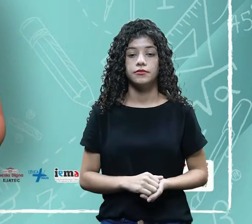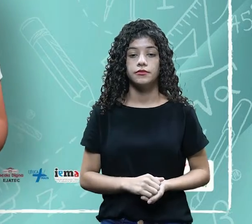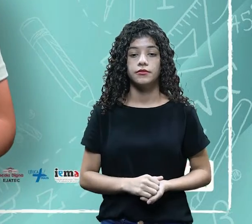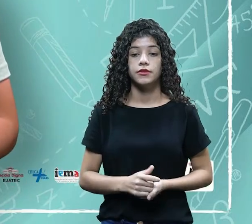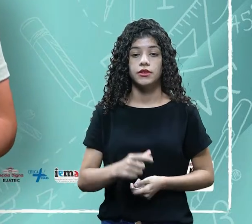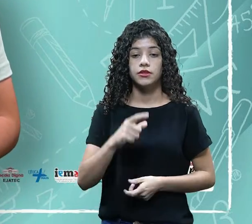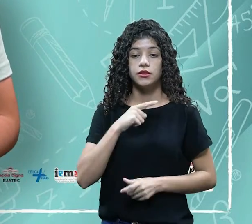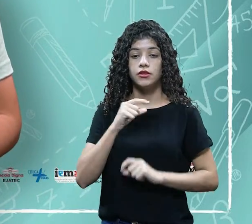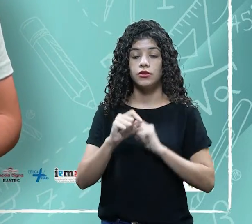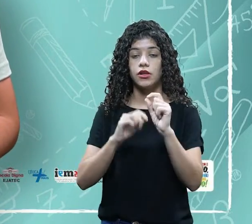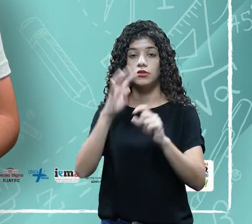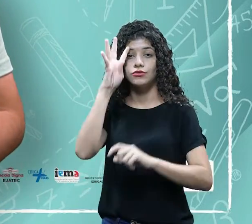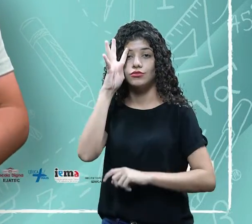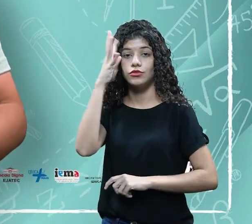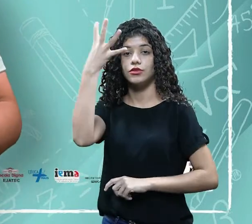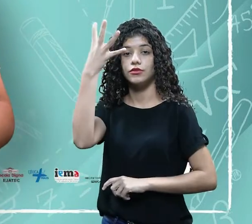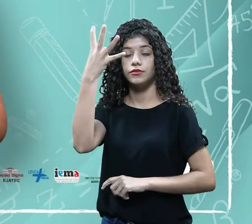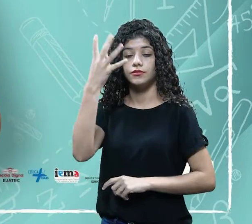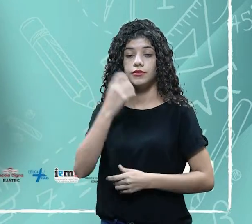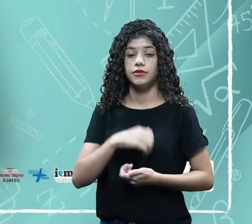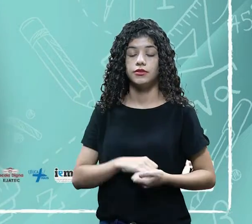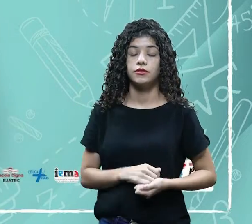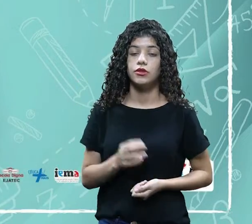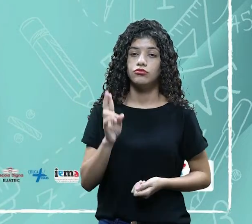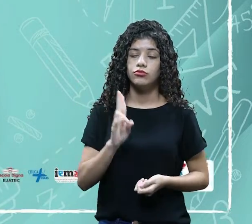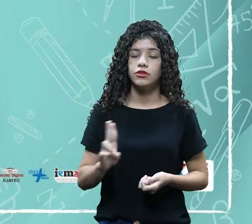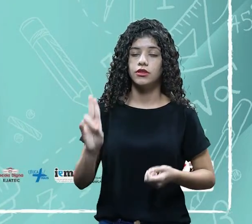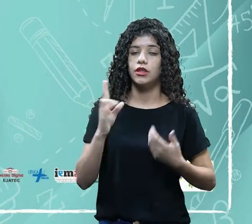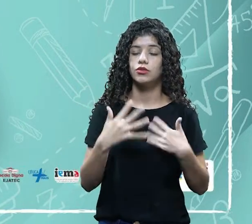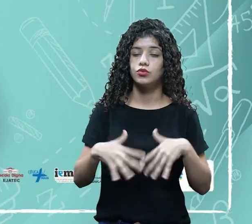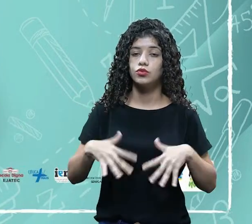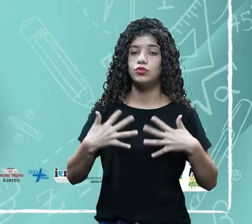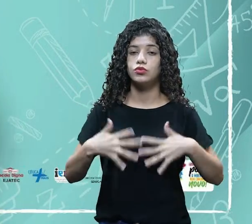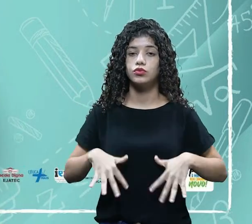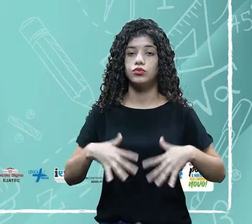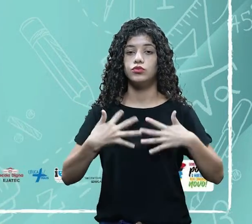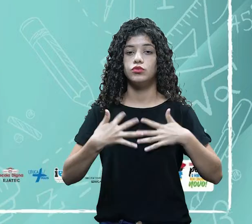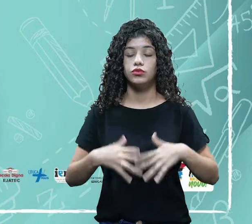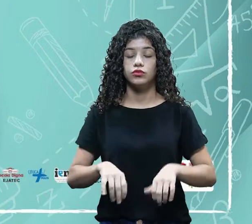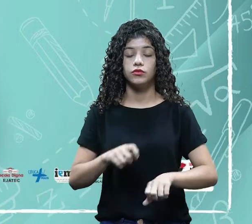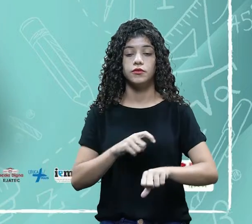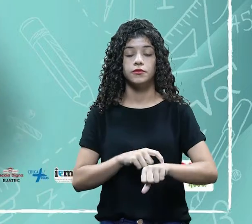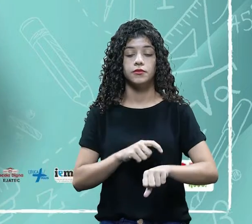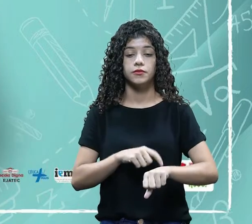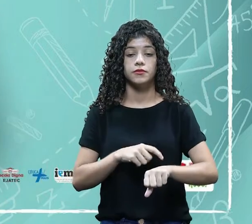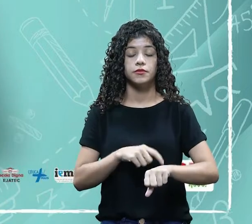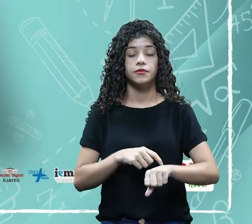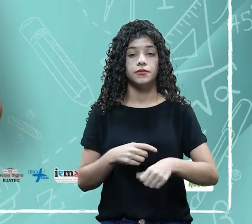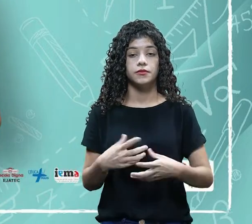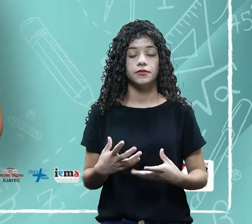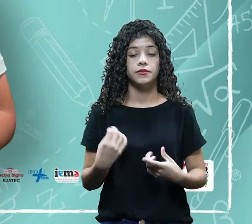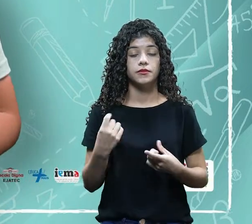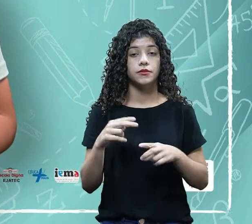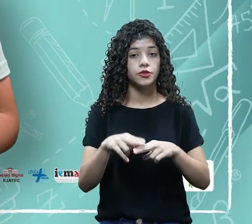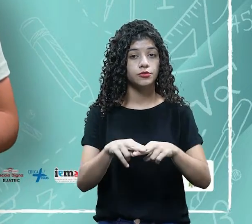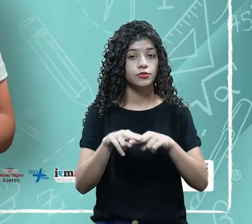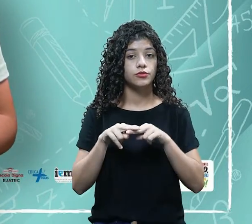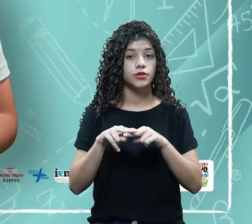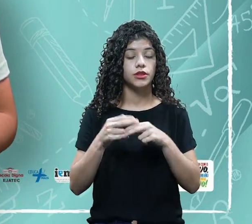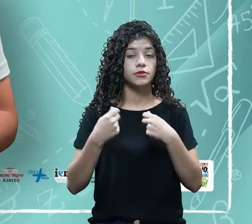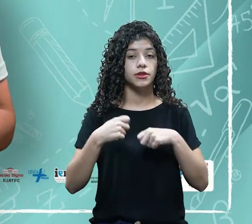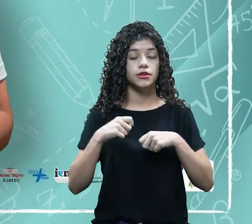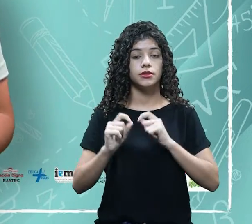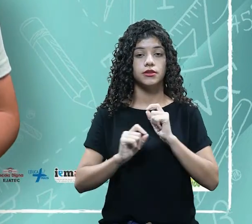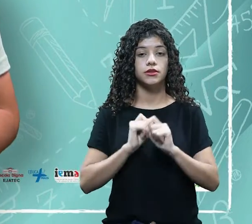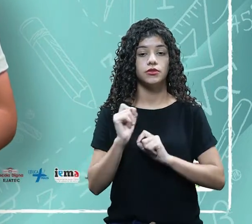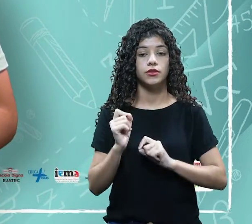sendo resolvidos, né? São muito utilizados no momento, né? E por causa disso devem